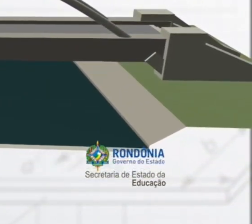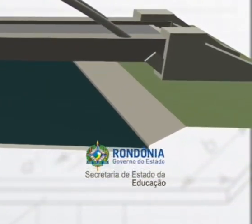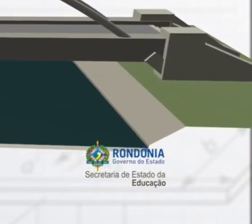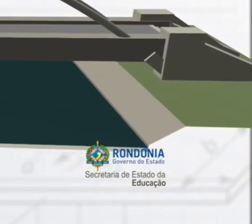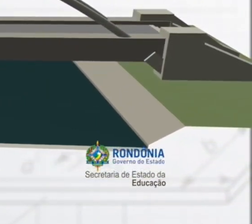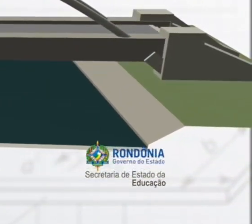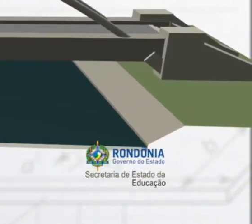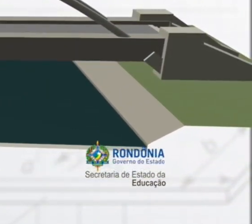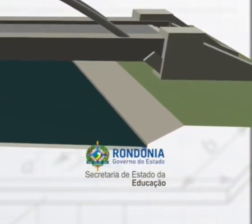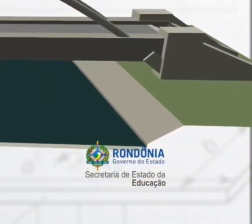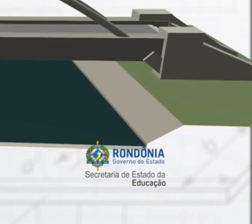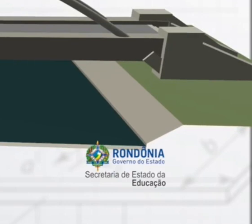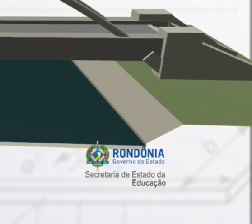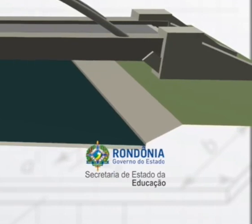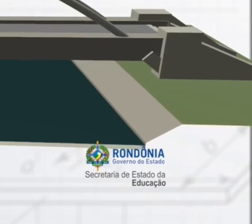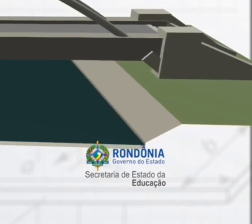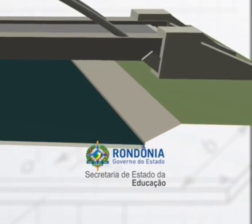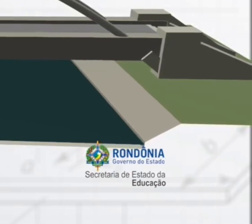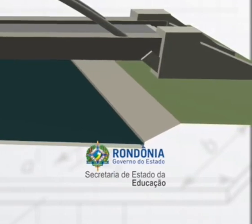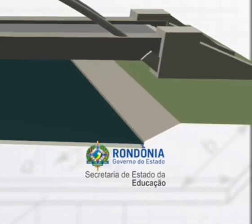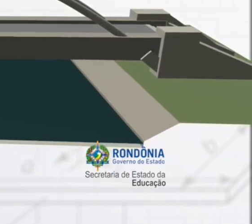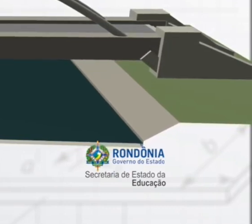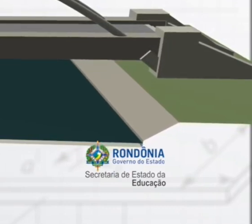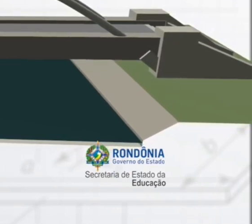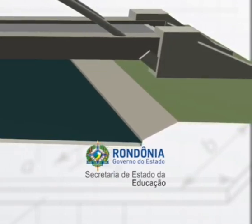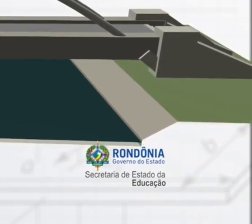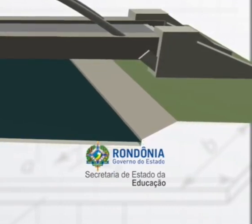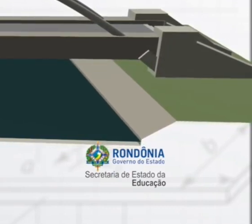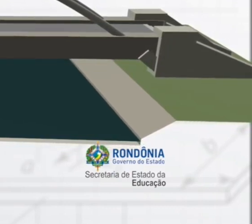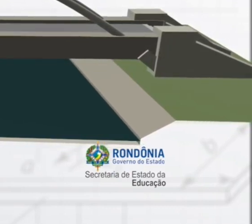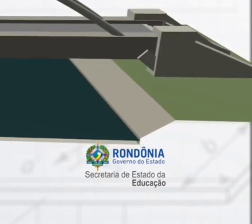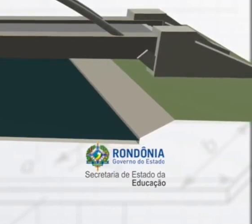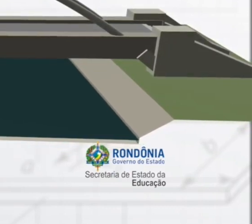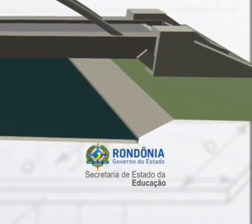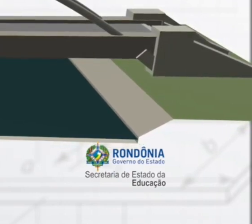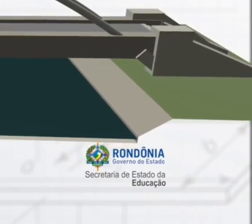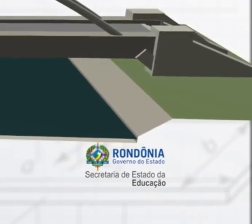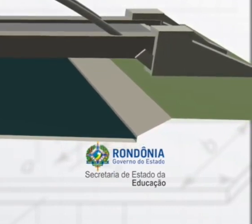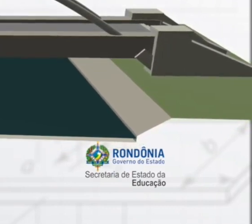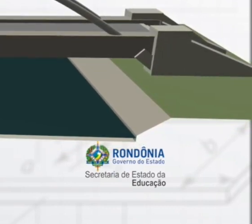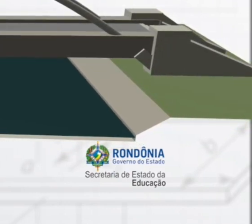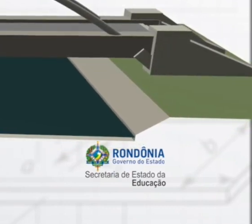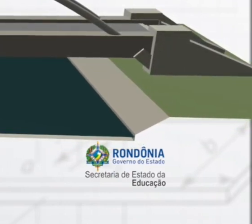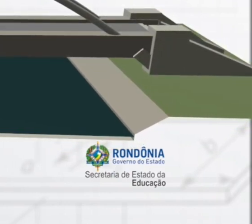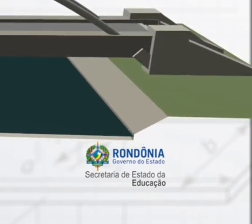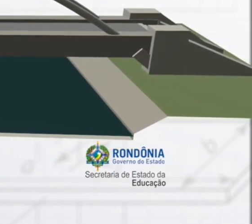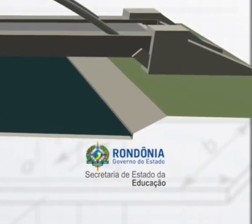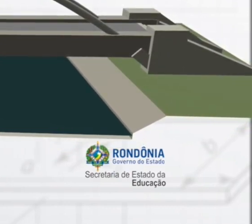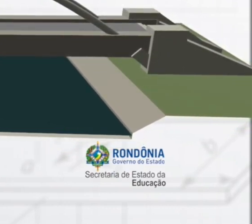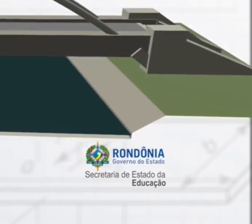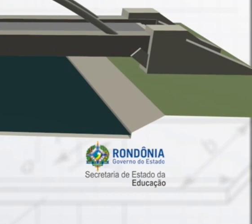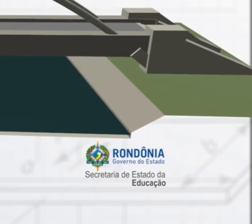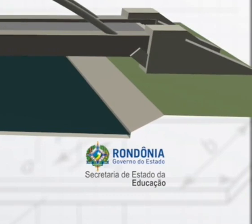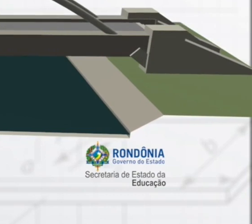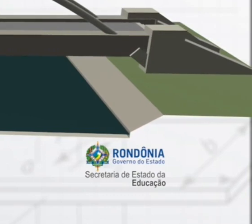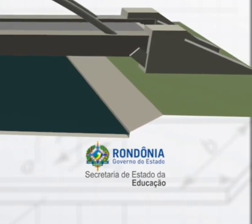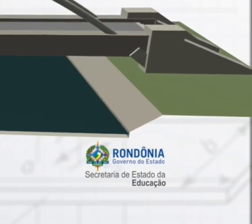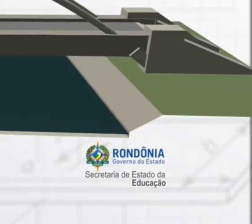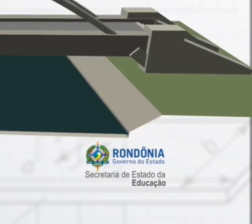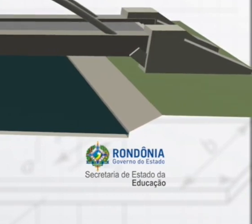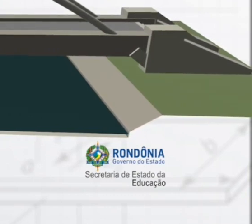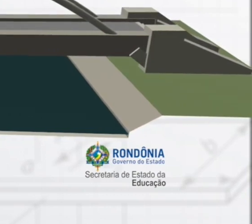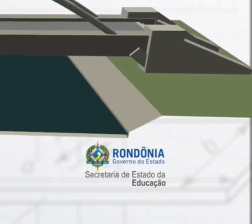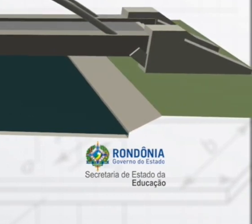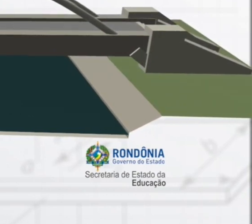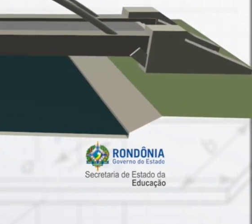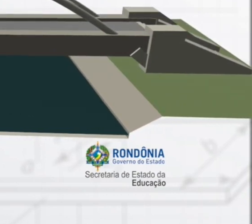é de 24 metros e a pilastra central, segundo o arquiteto, deverá ter 4 metros de altura. O engenheiro, usando